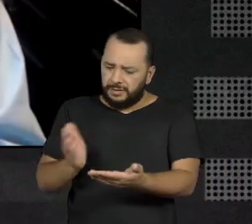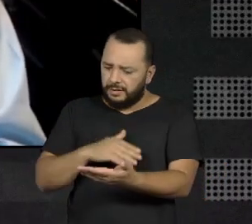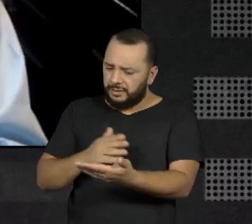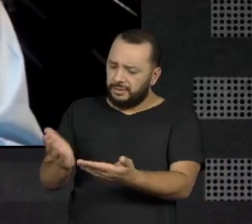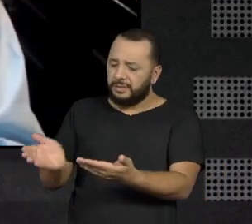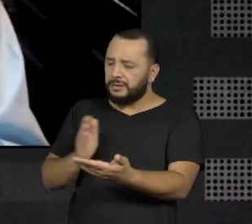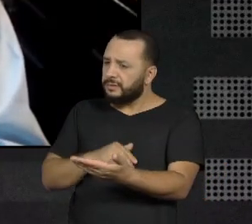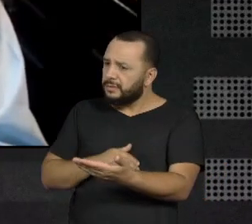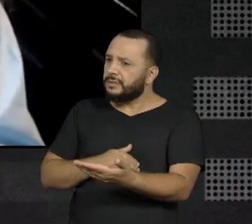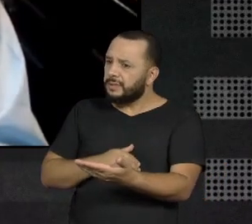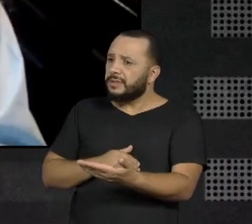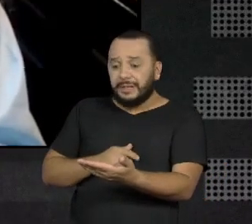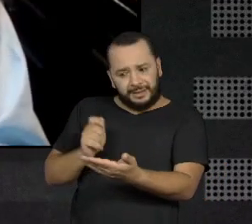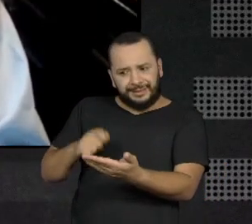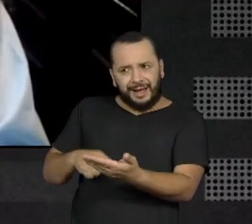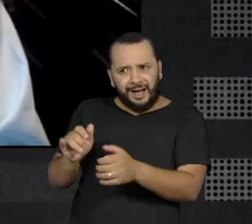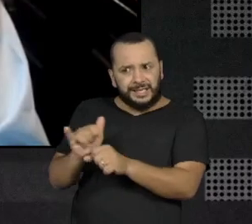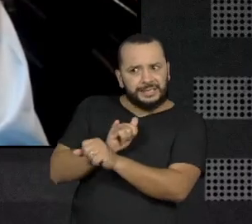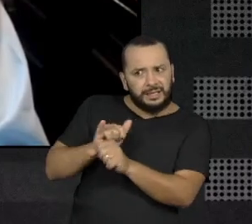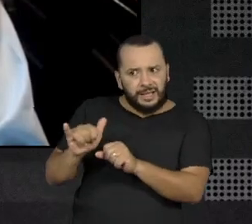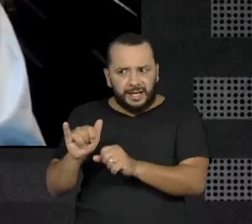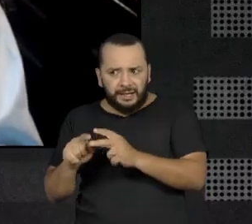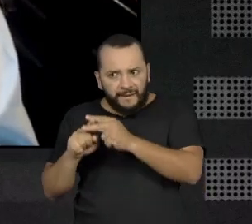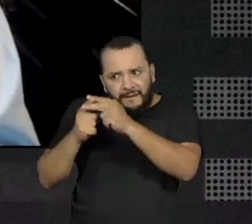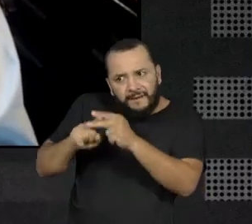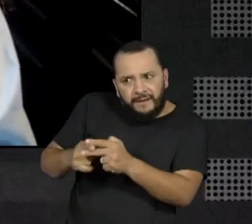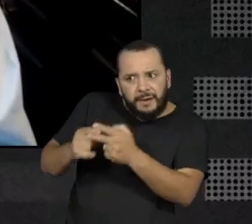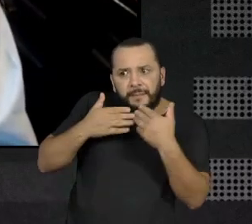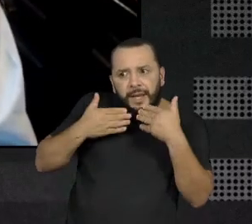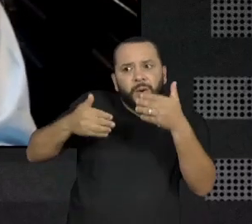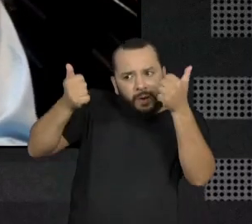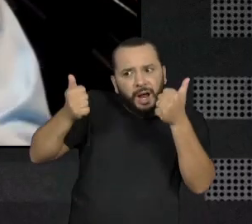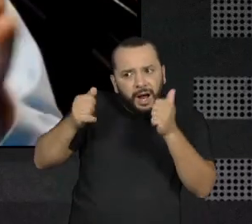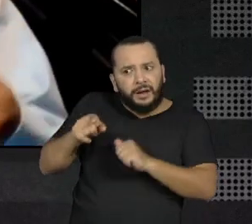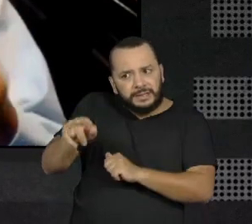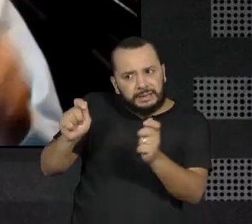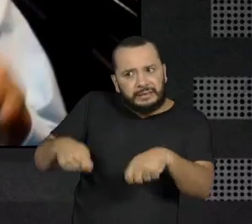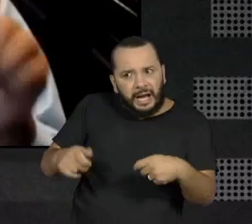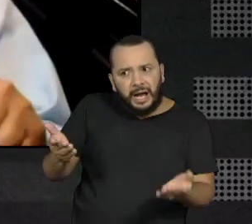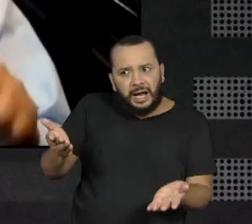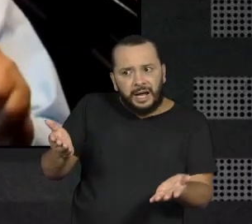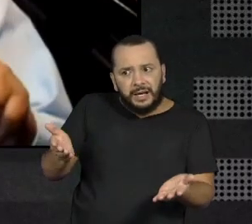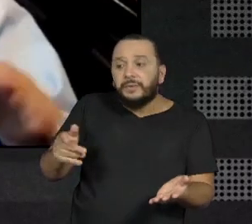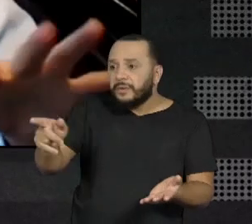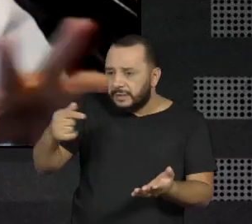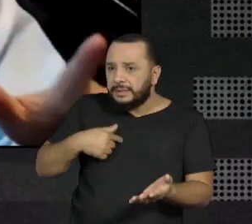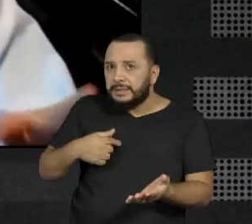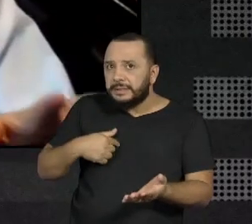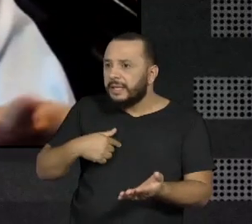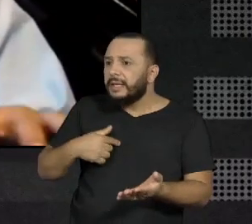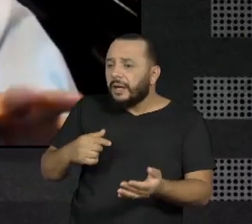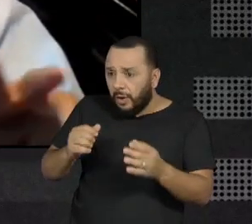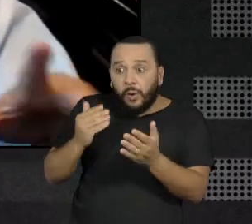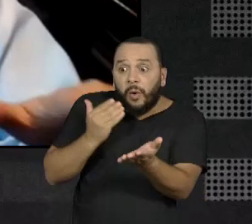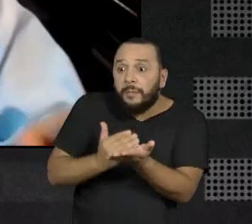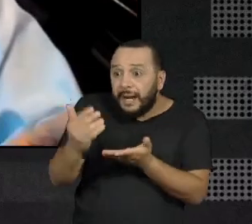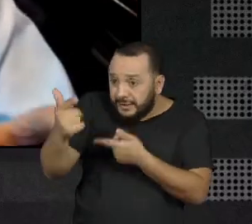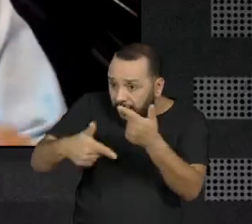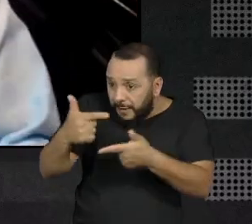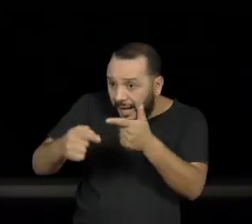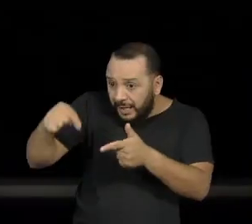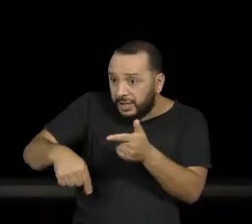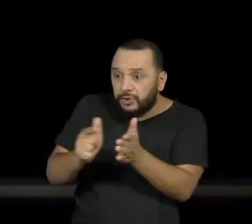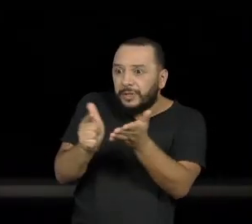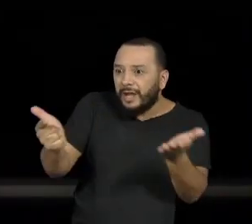mas você pode melhorar, você pode aperfeiçoar um pouquinho mais. Faz o seguinte, entra aqui no jornal para fazer qualquer coisa, fazer